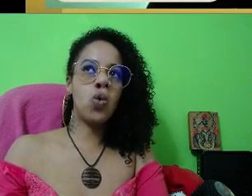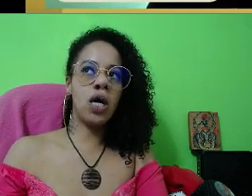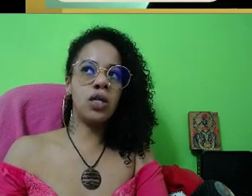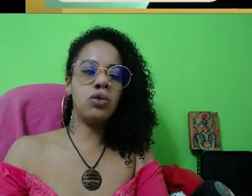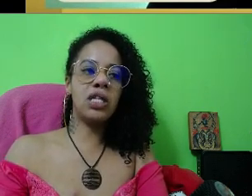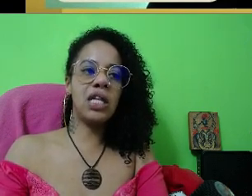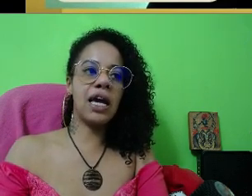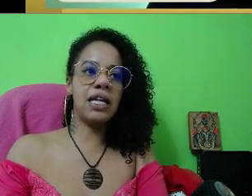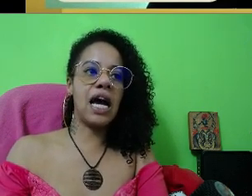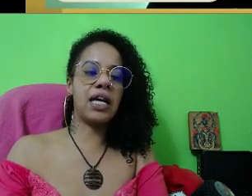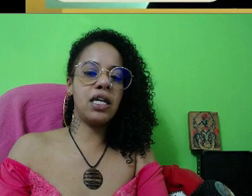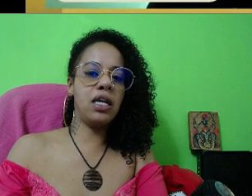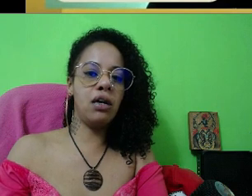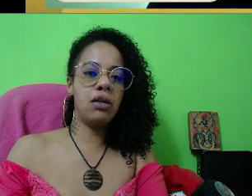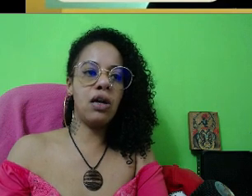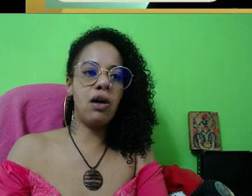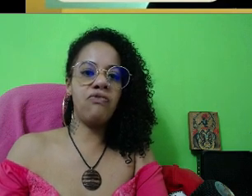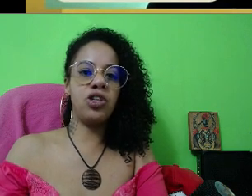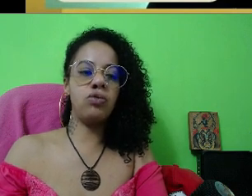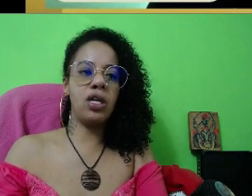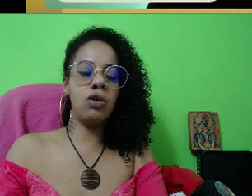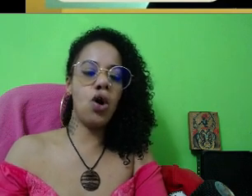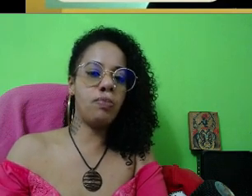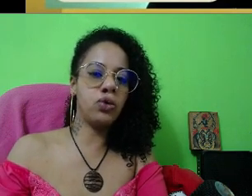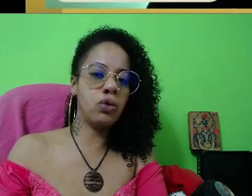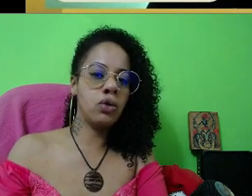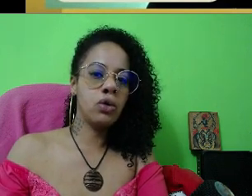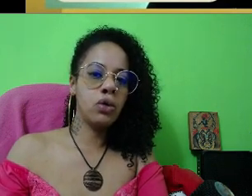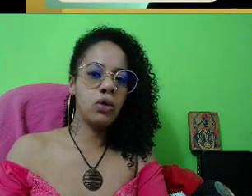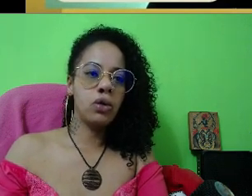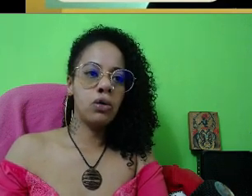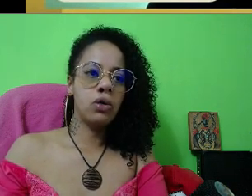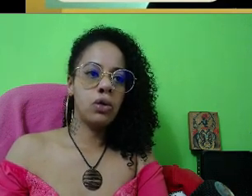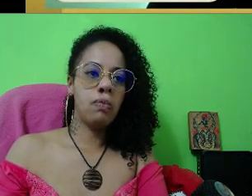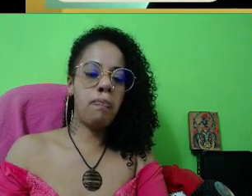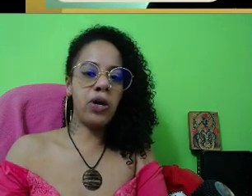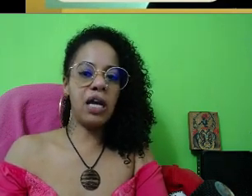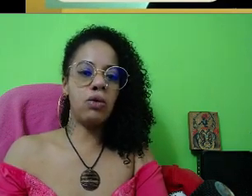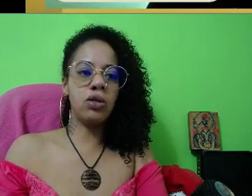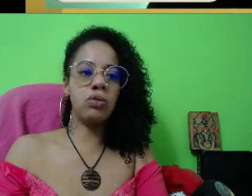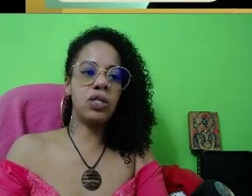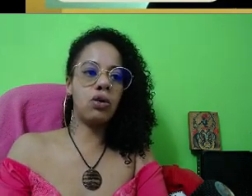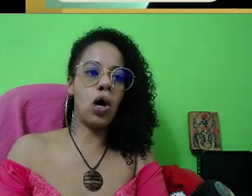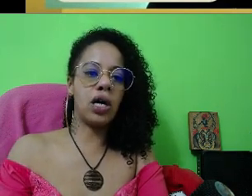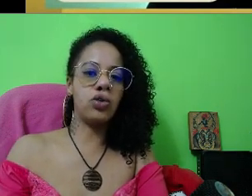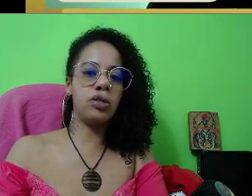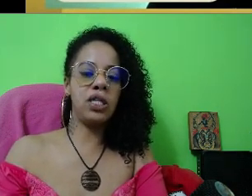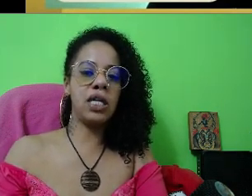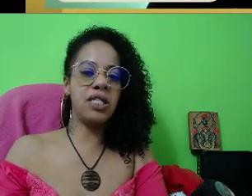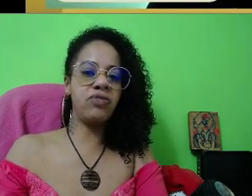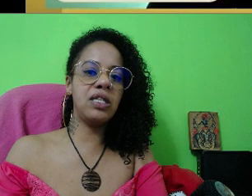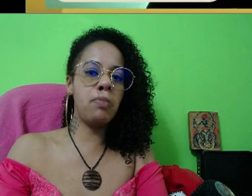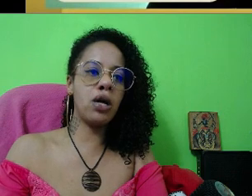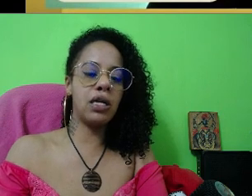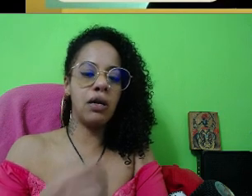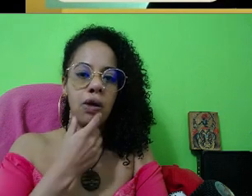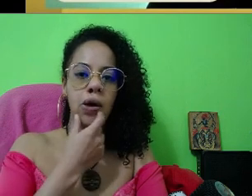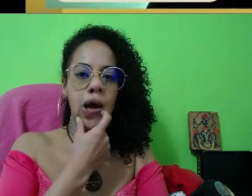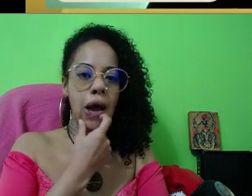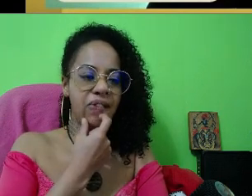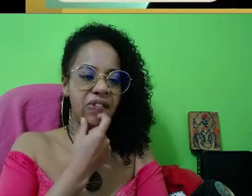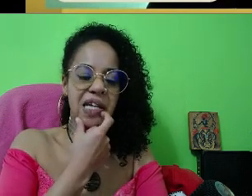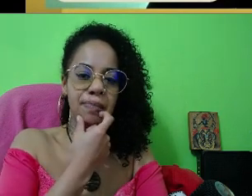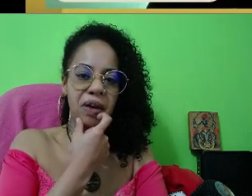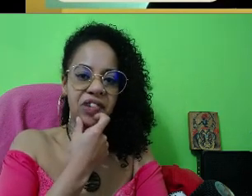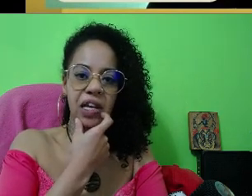quando tem ataque aqui não vejo incômodo Porém quando se coloca 2013 você Brota